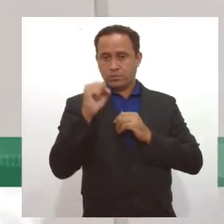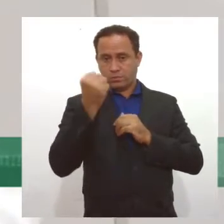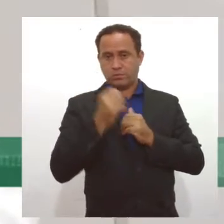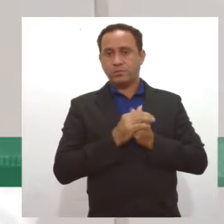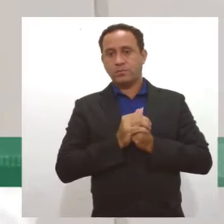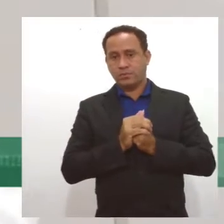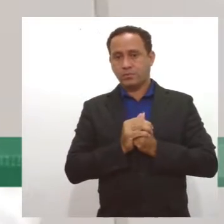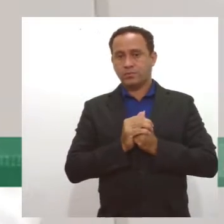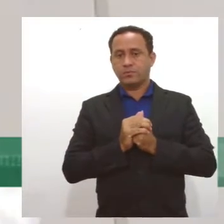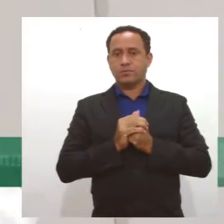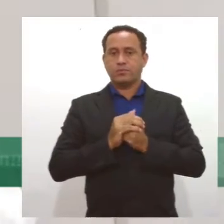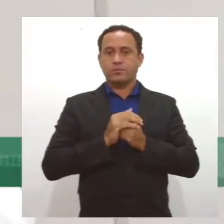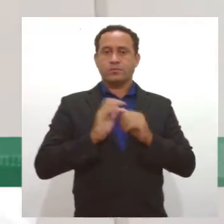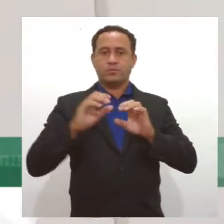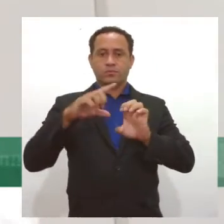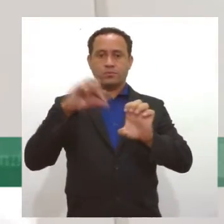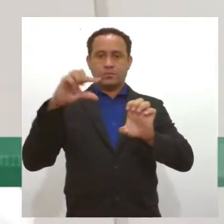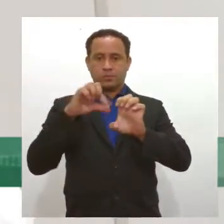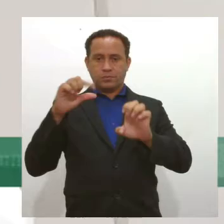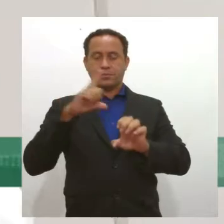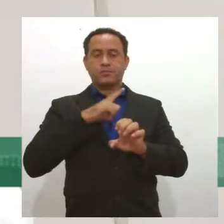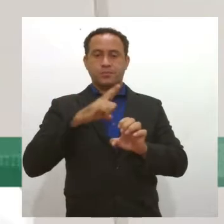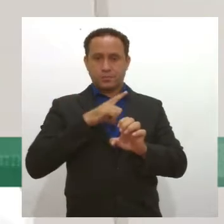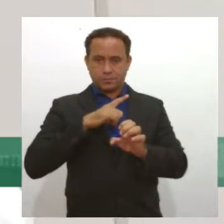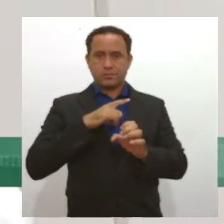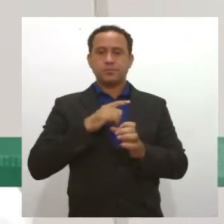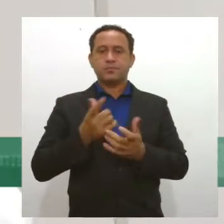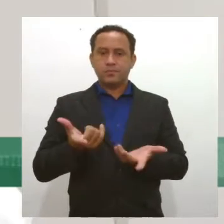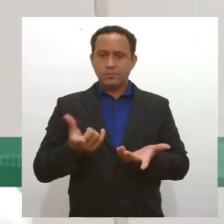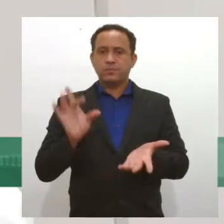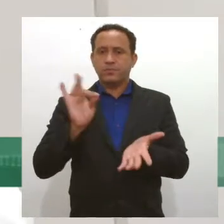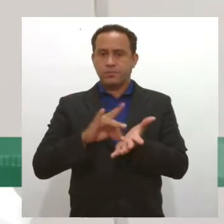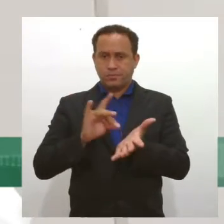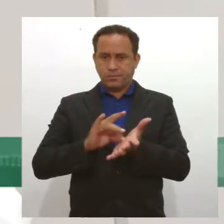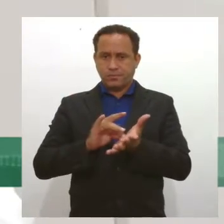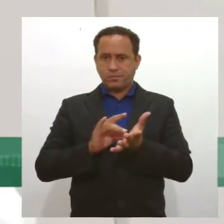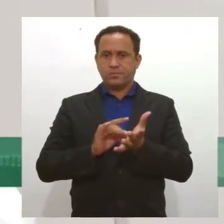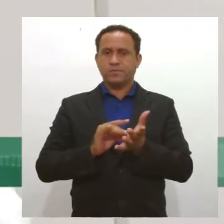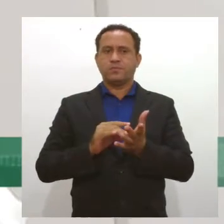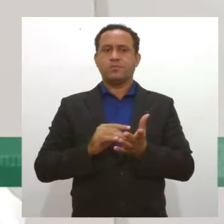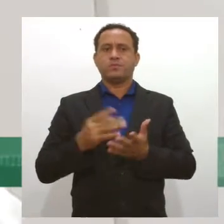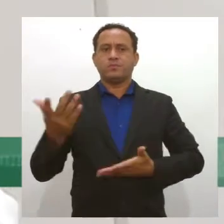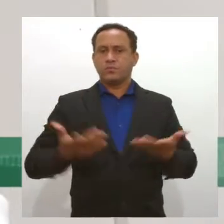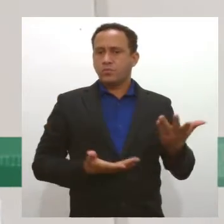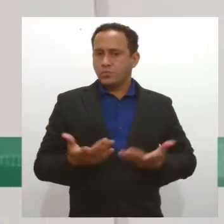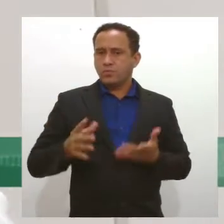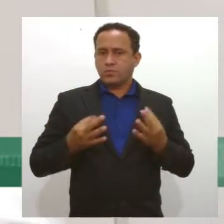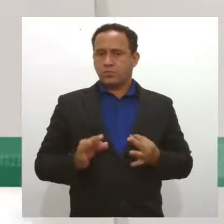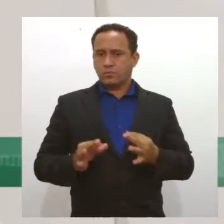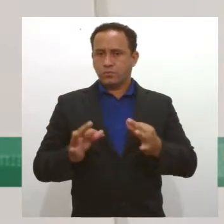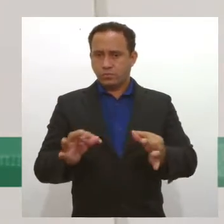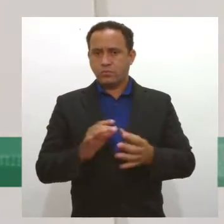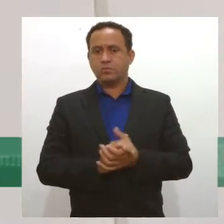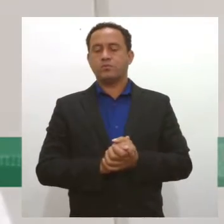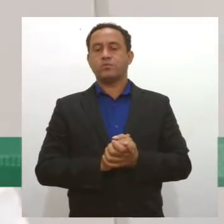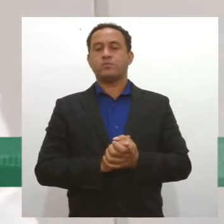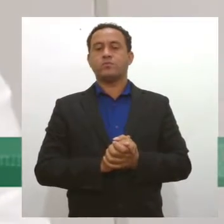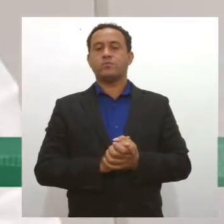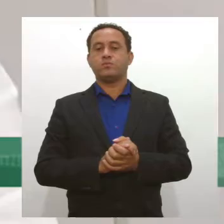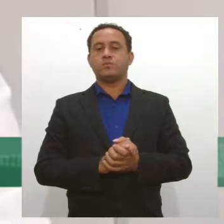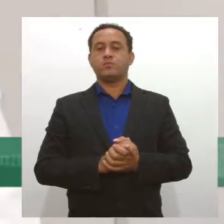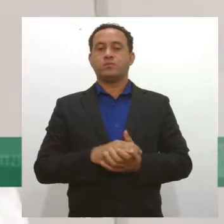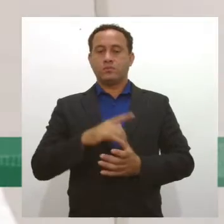os empreendedores que têm vontade de abrir uma empresa, né, no segmento tecnológico e que normalmente possuem